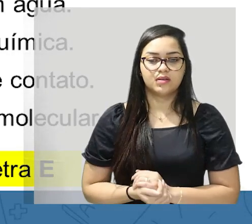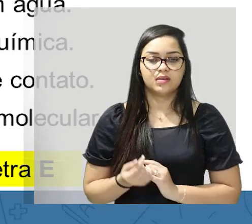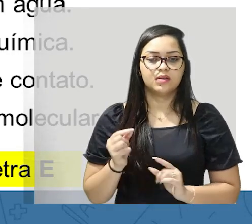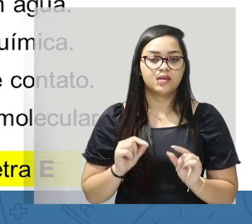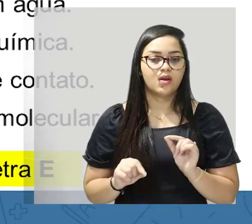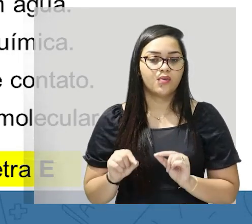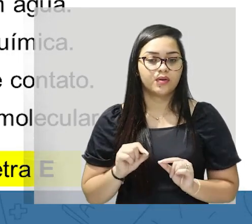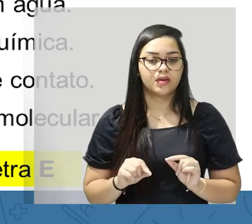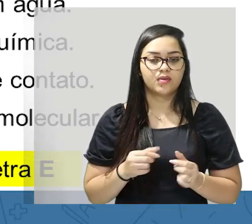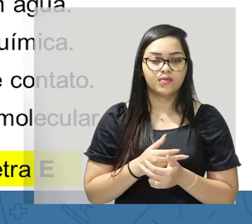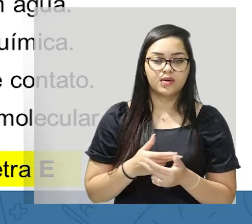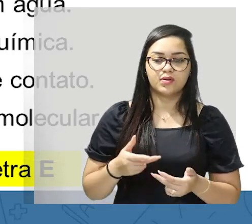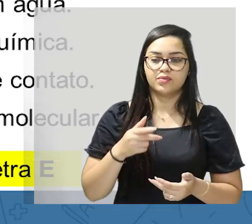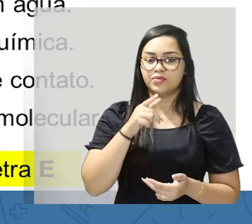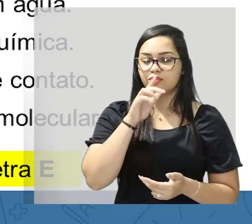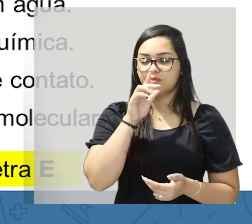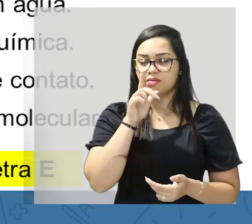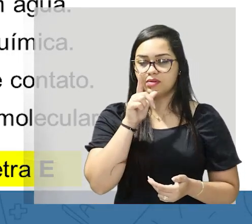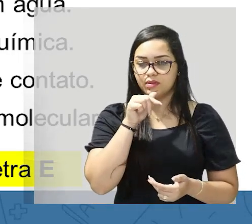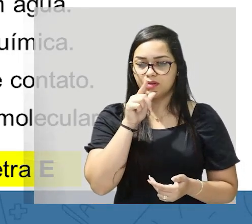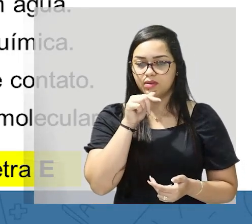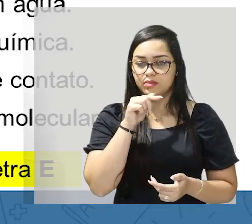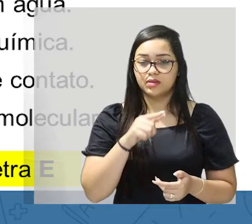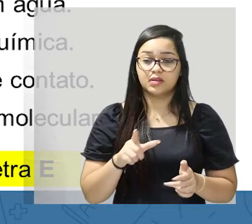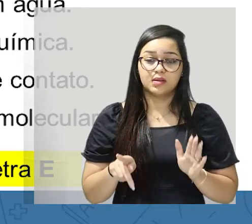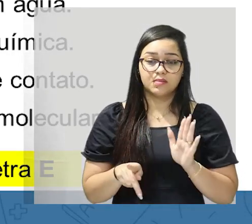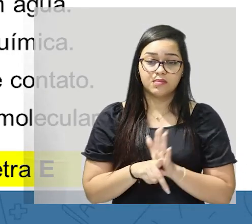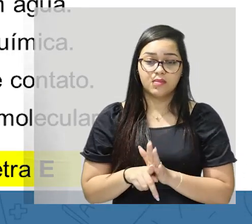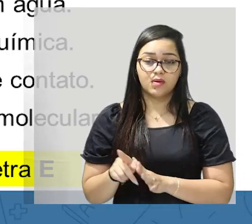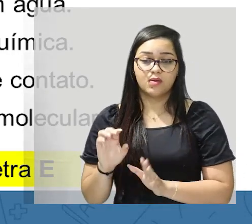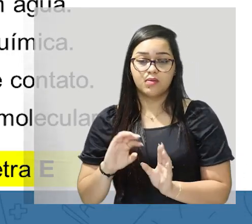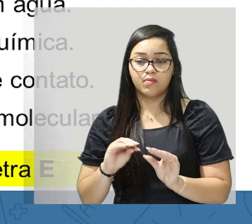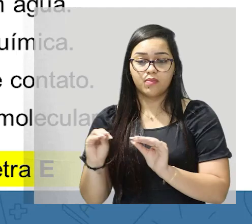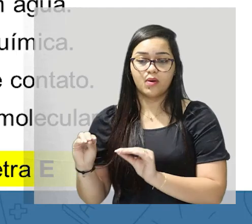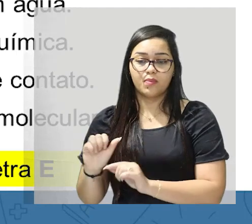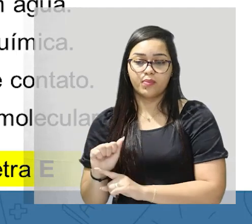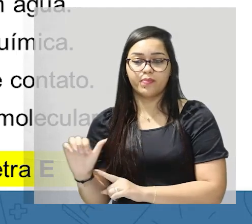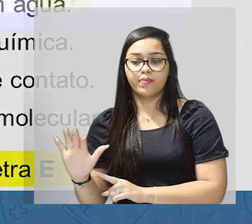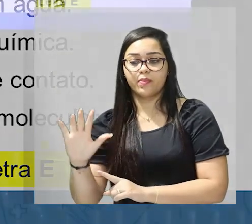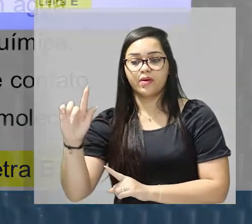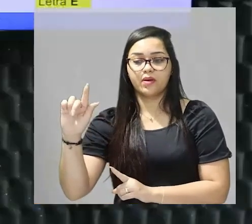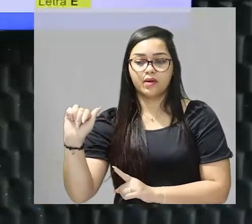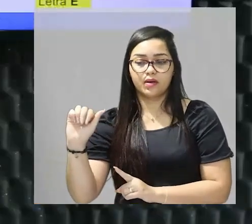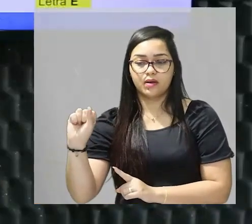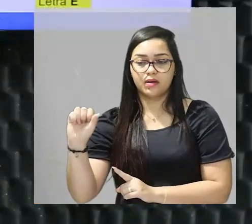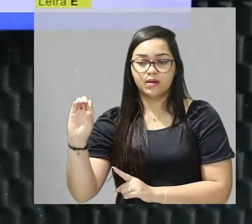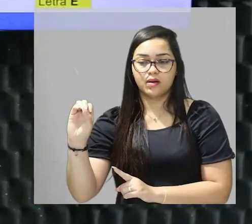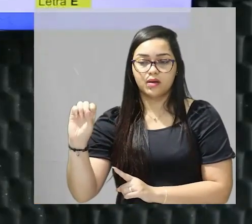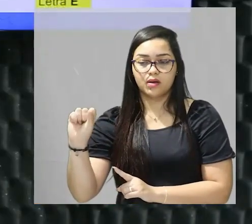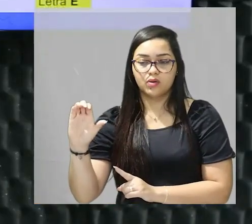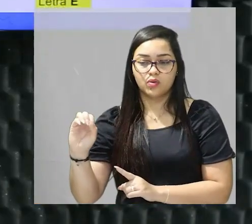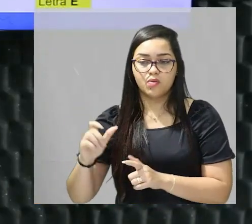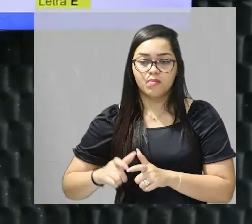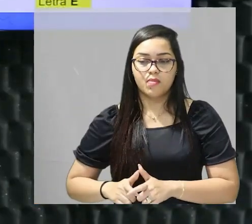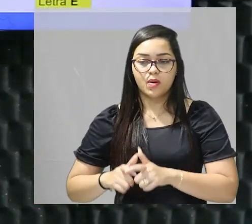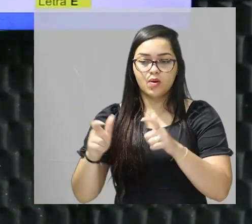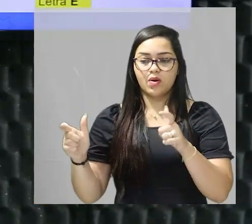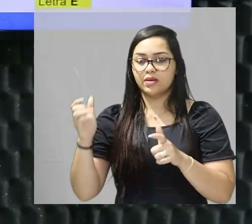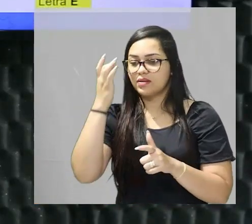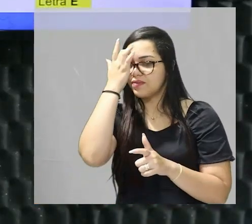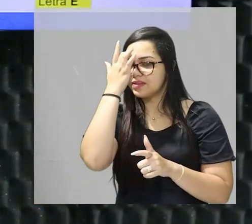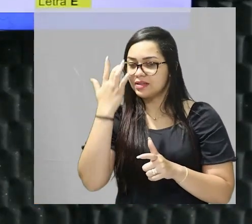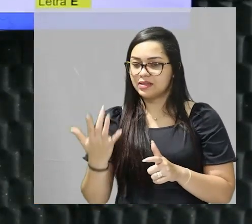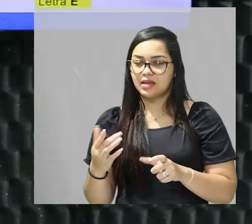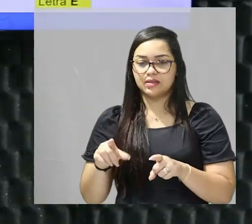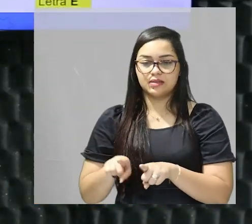os líquidos tendem a passar para o estado gasoso. Quanto maior essa facilidade